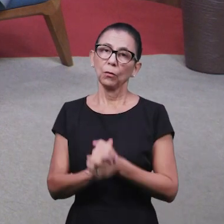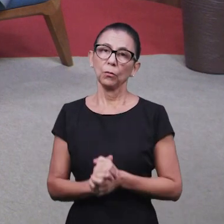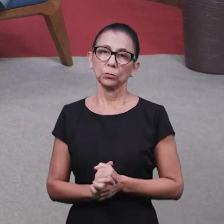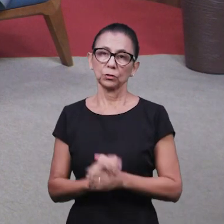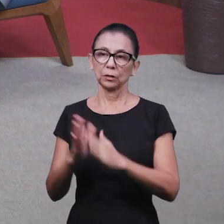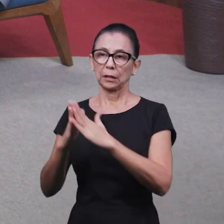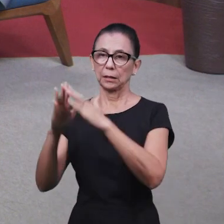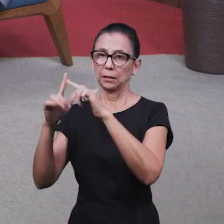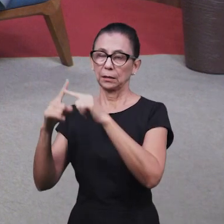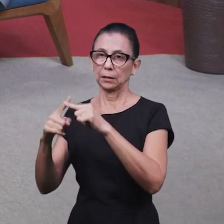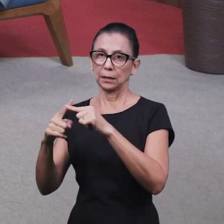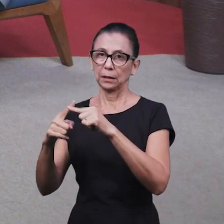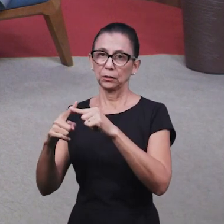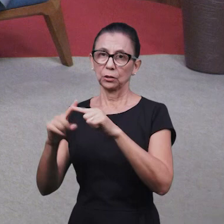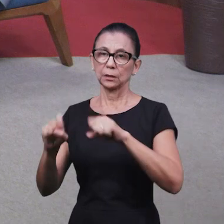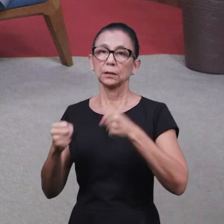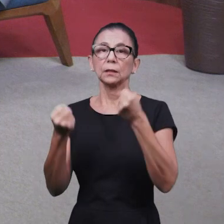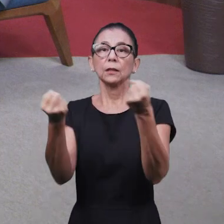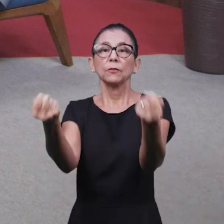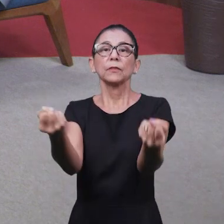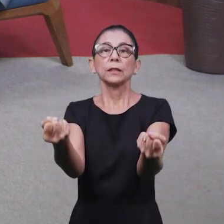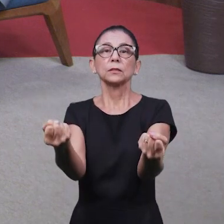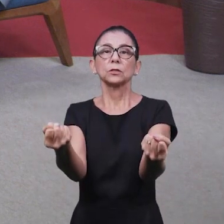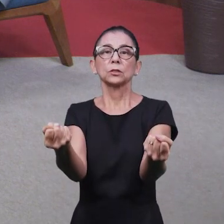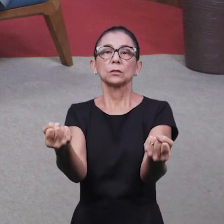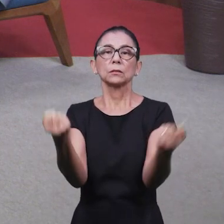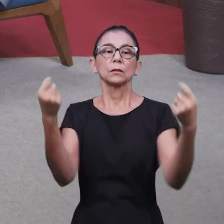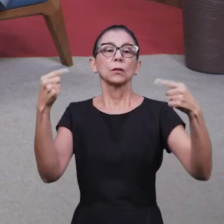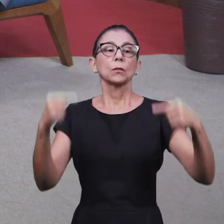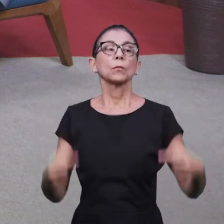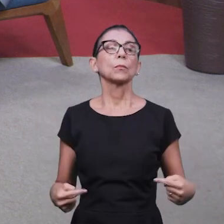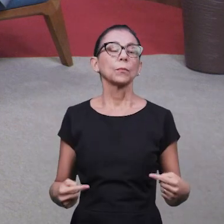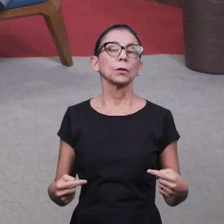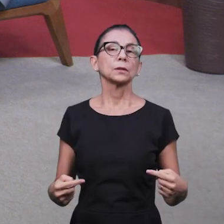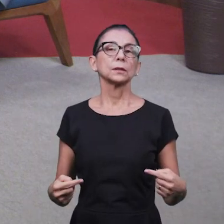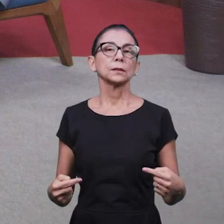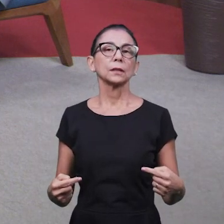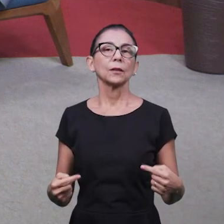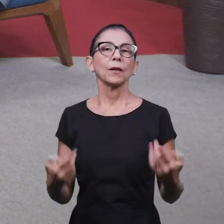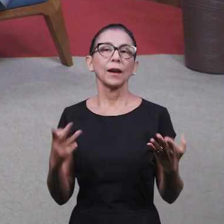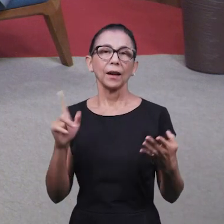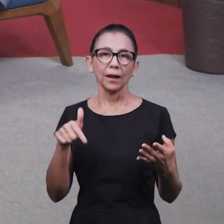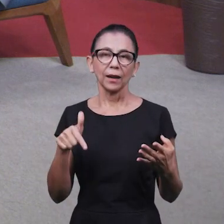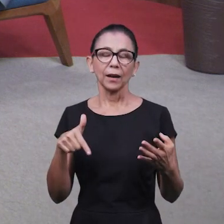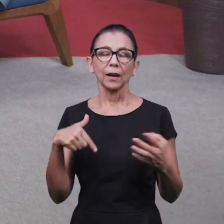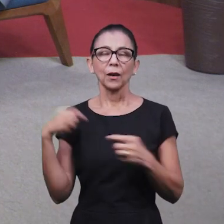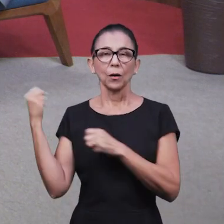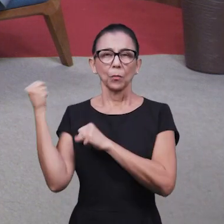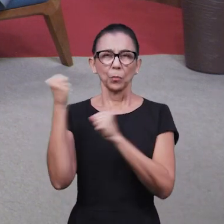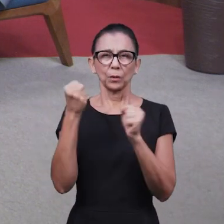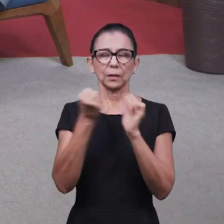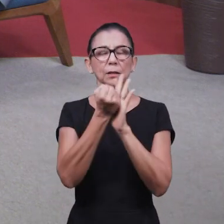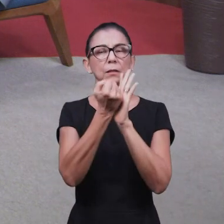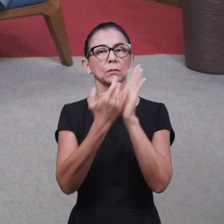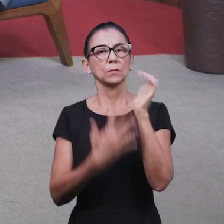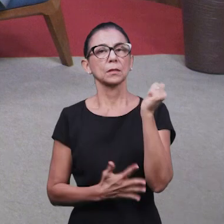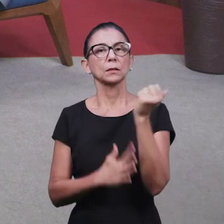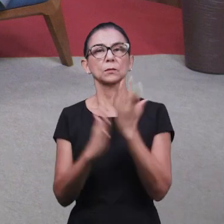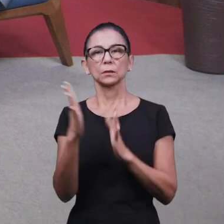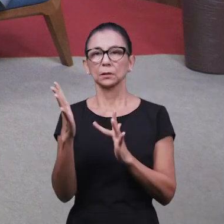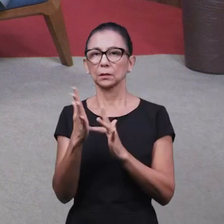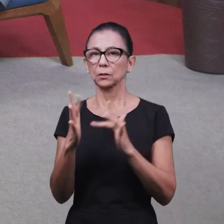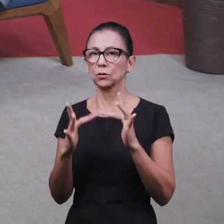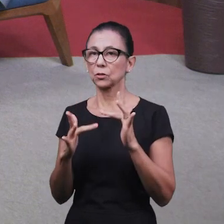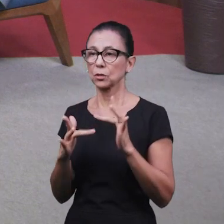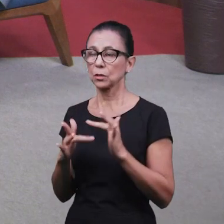a oposição, que ela está através do poder do sangue de Jesus, que é a ação do Espírito Santo,